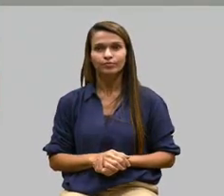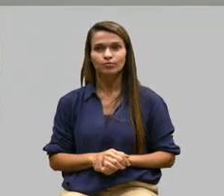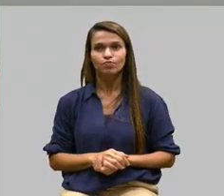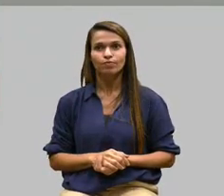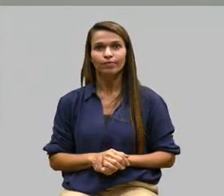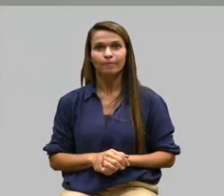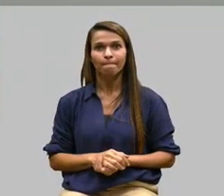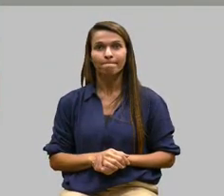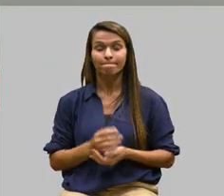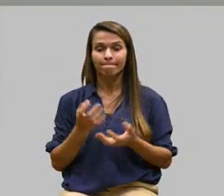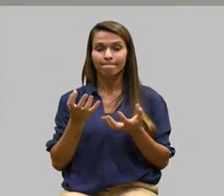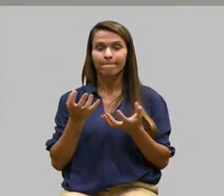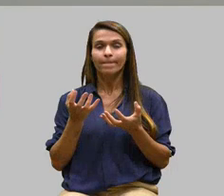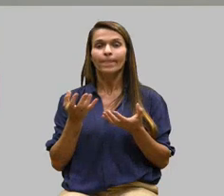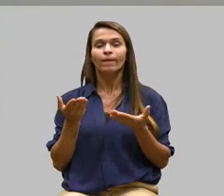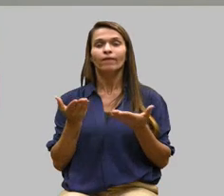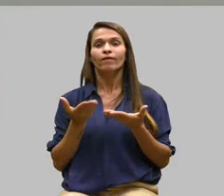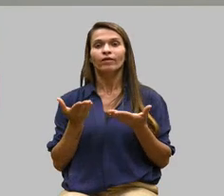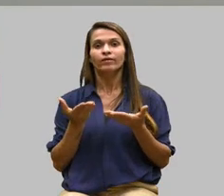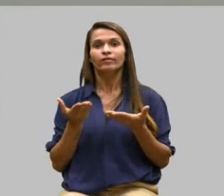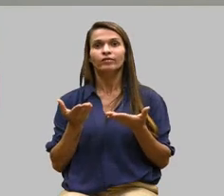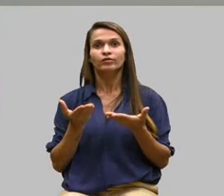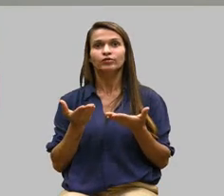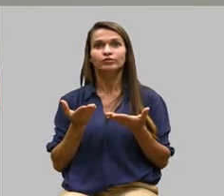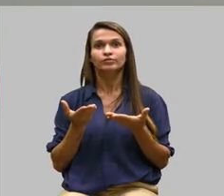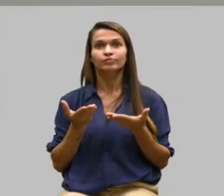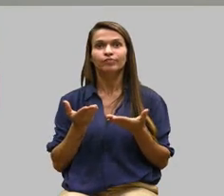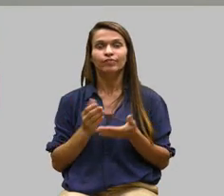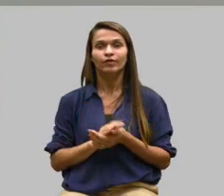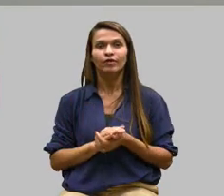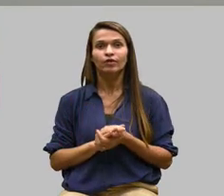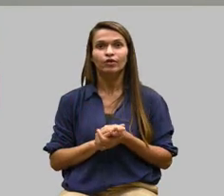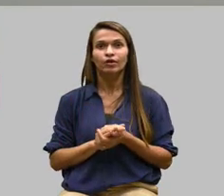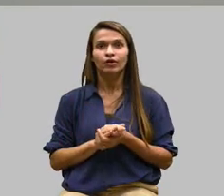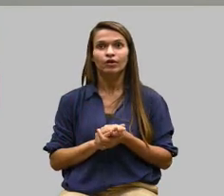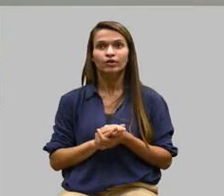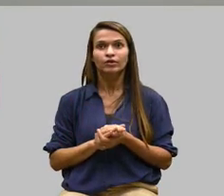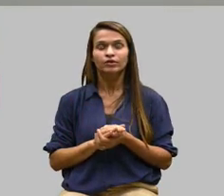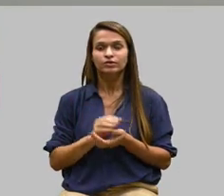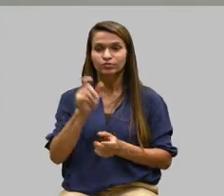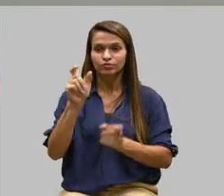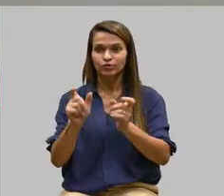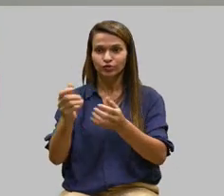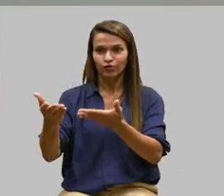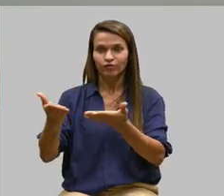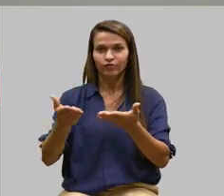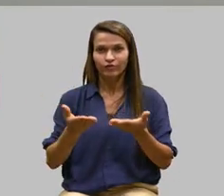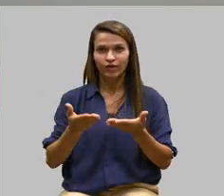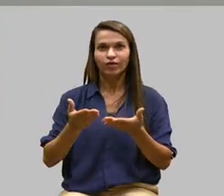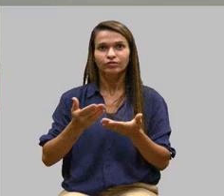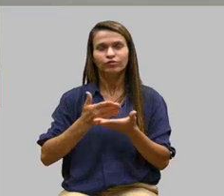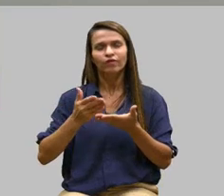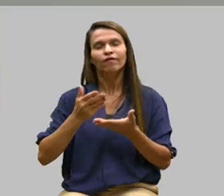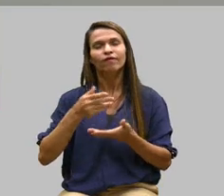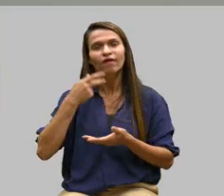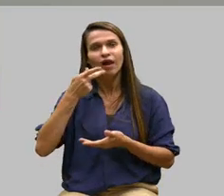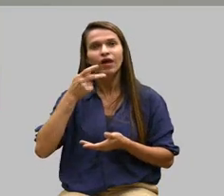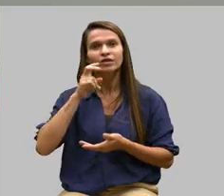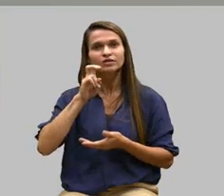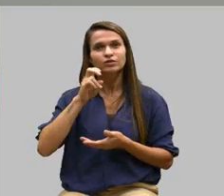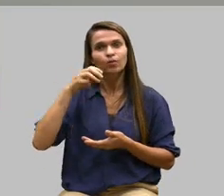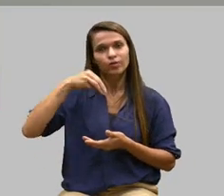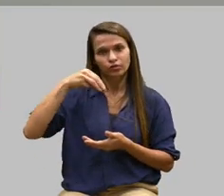neste momento passaremos a palavra aos convidados disporão até de cinco minutos para as suas